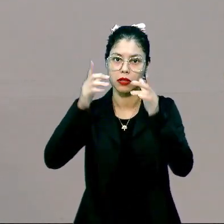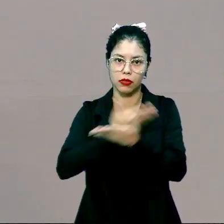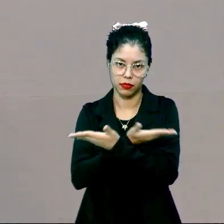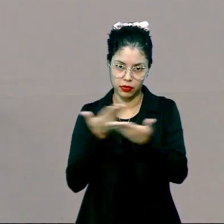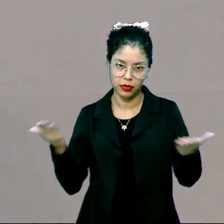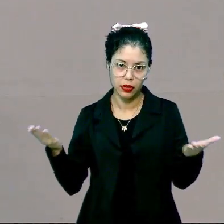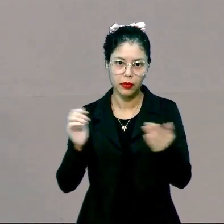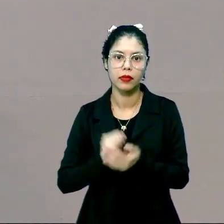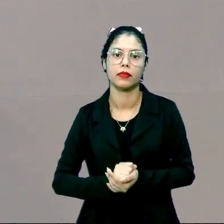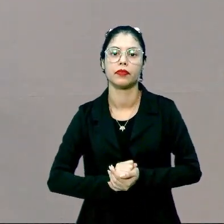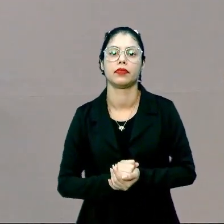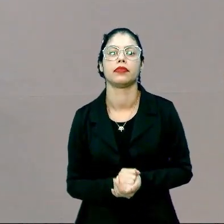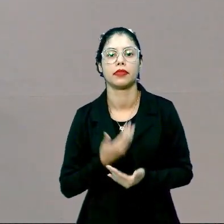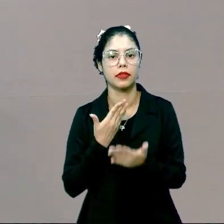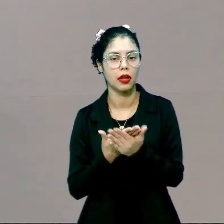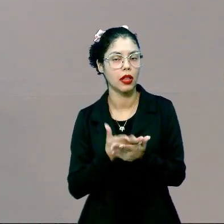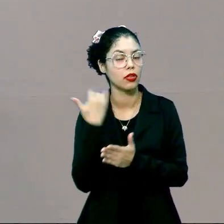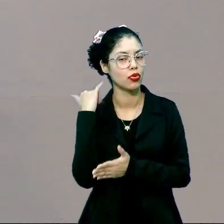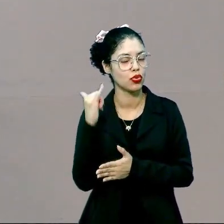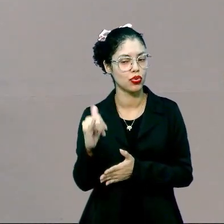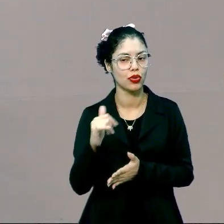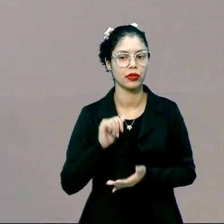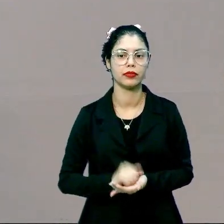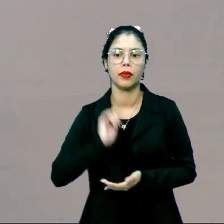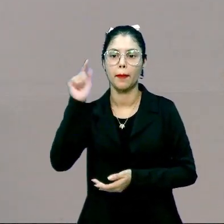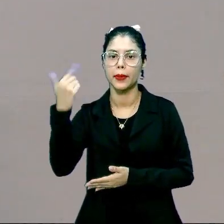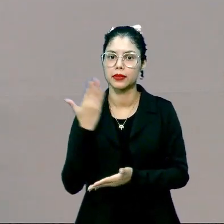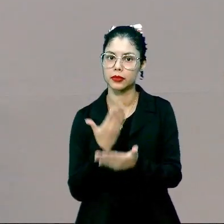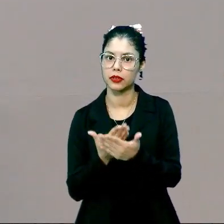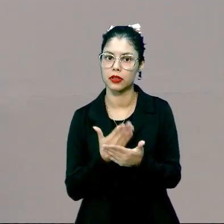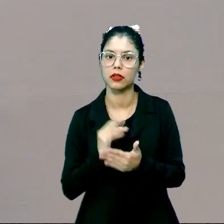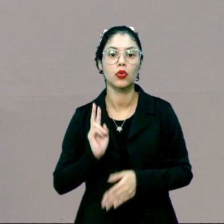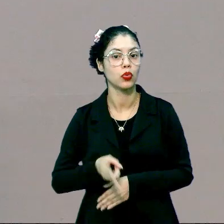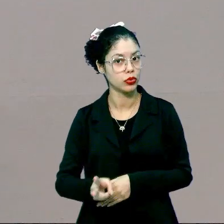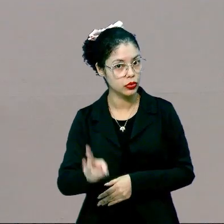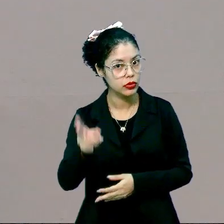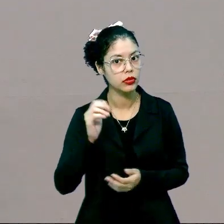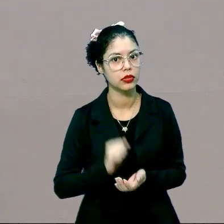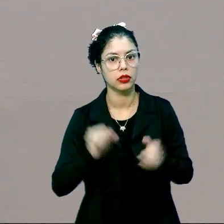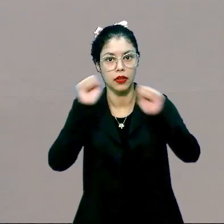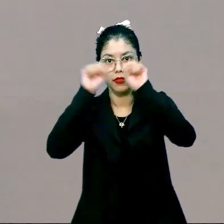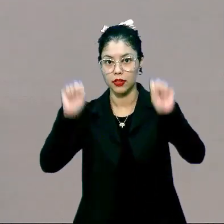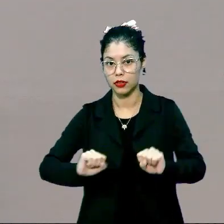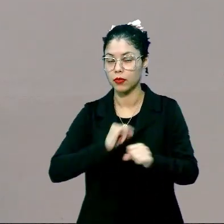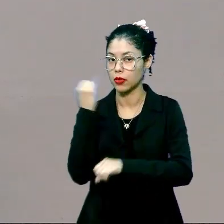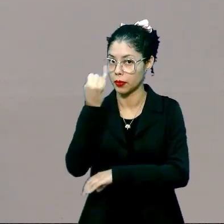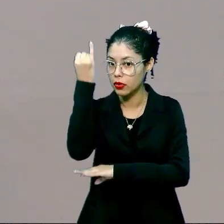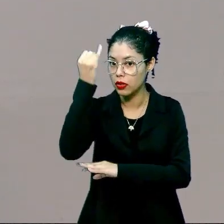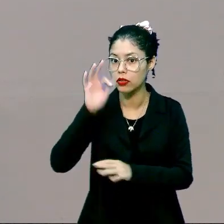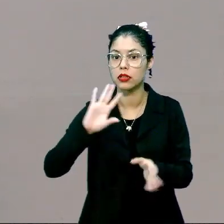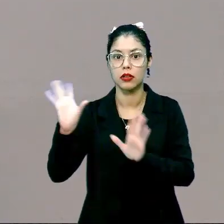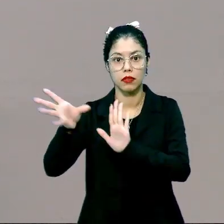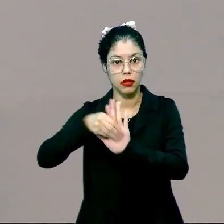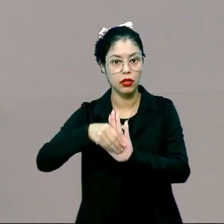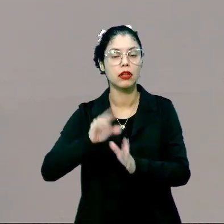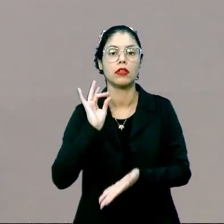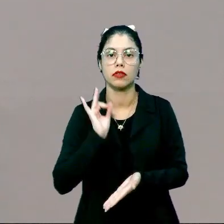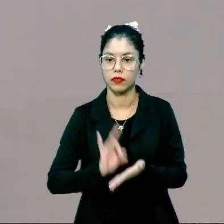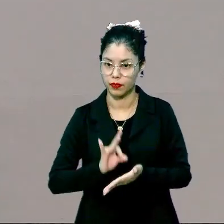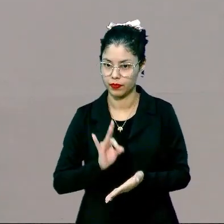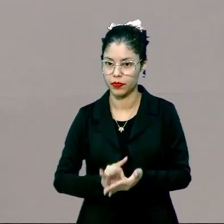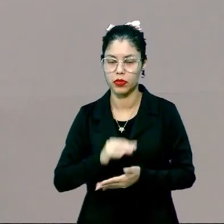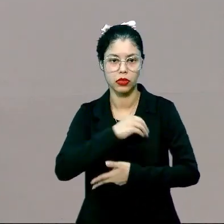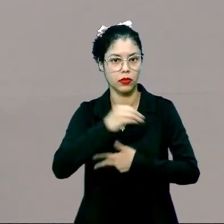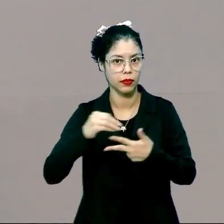vocês nessa nossa aula, né, de energia. Próximas aulas vamos dar continuidade a esses temas tão importantes que vão cair realmente no